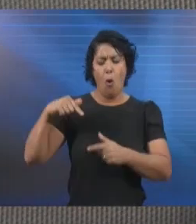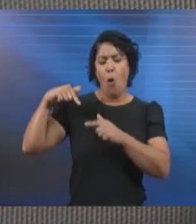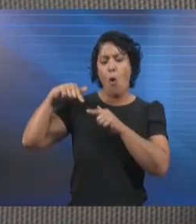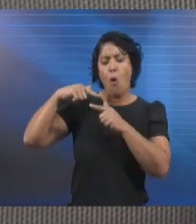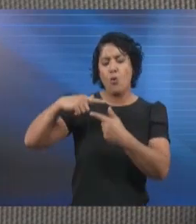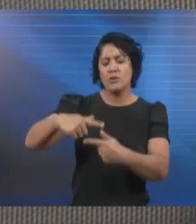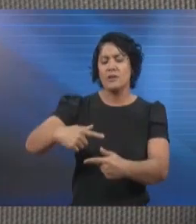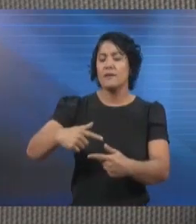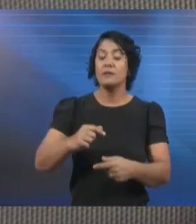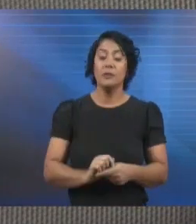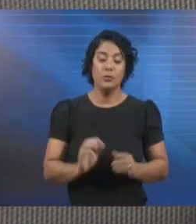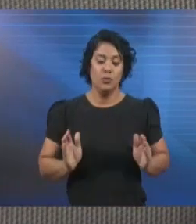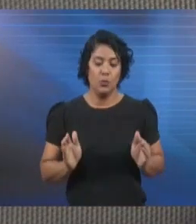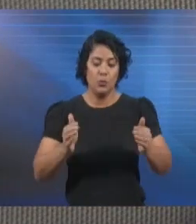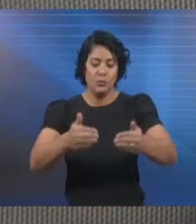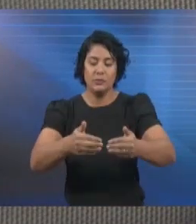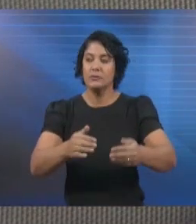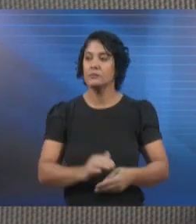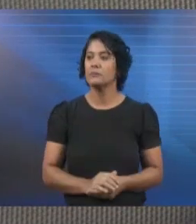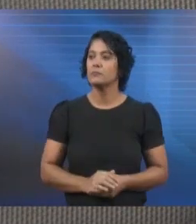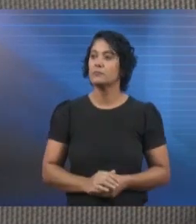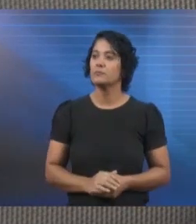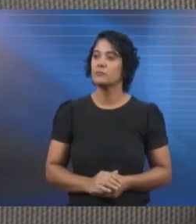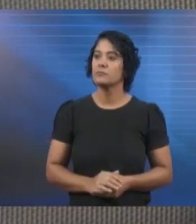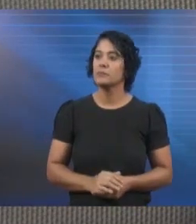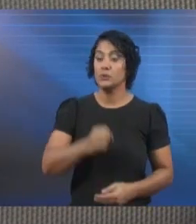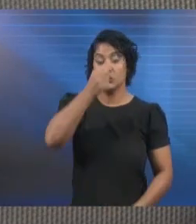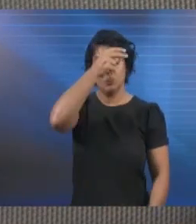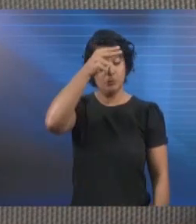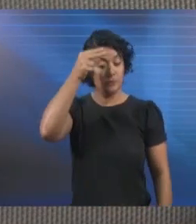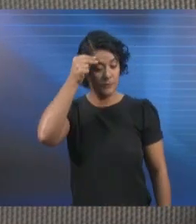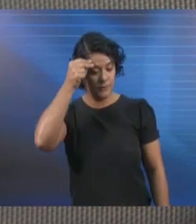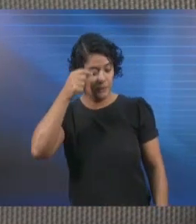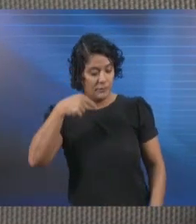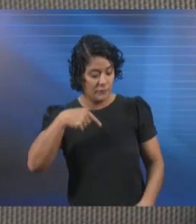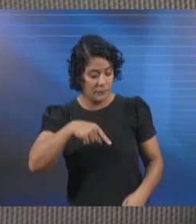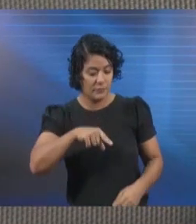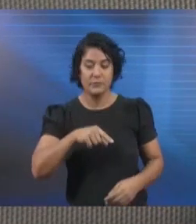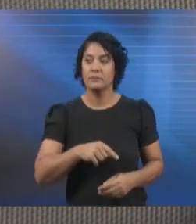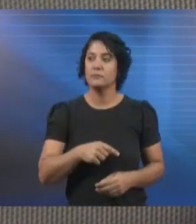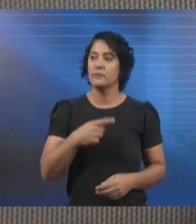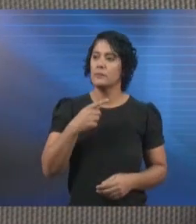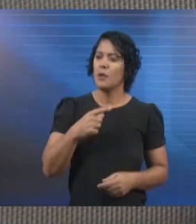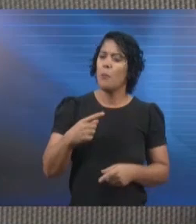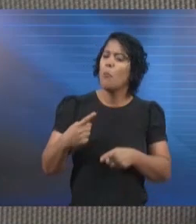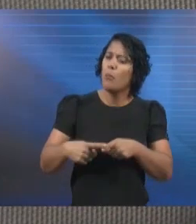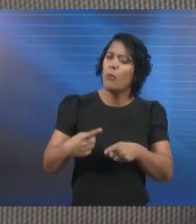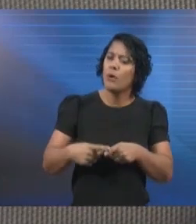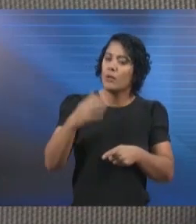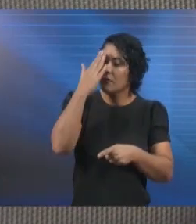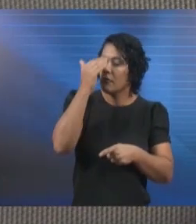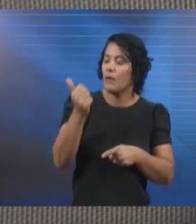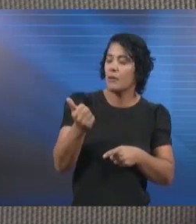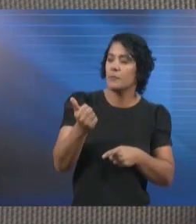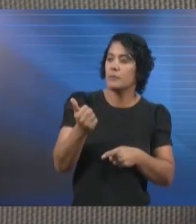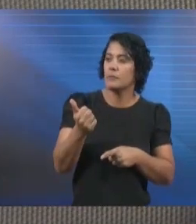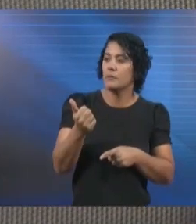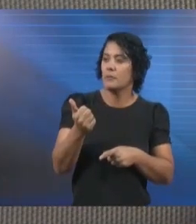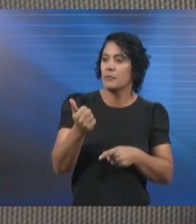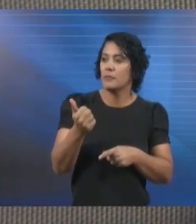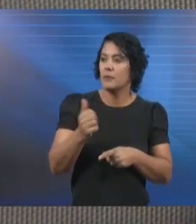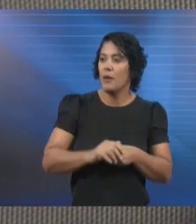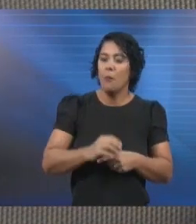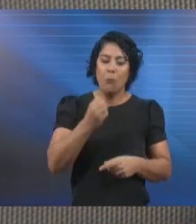neste congresso o prefeito esteve no congresso e disse sabe por bário Camboriu é tão